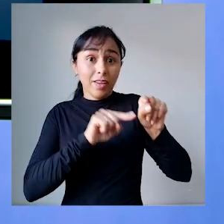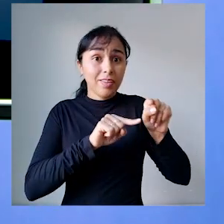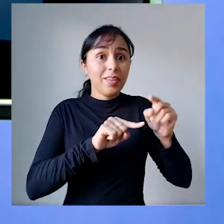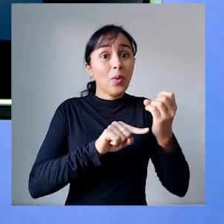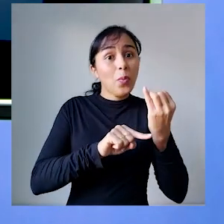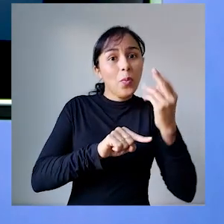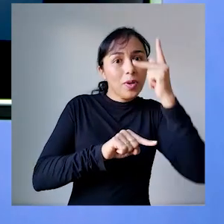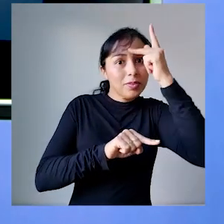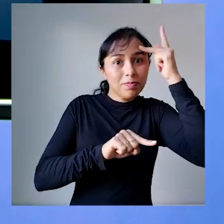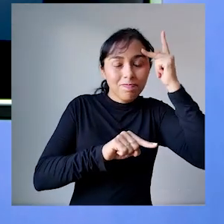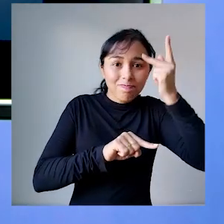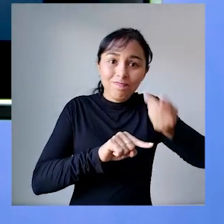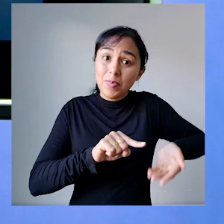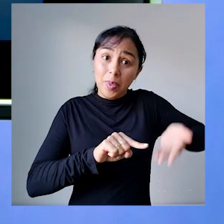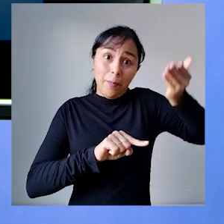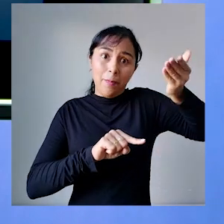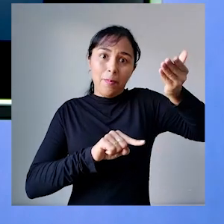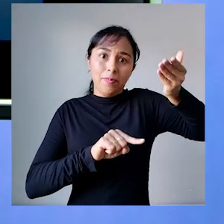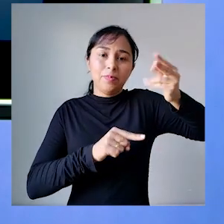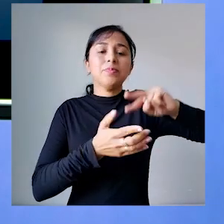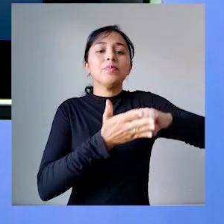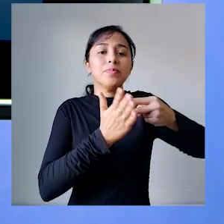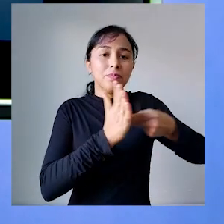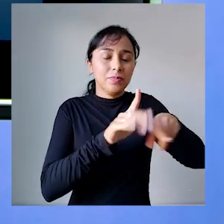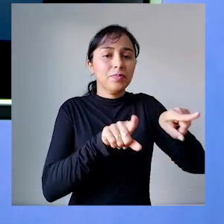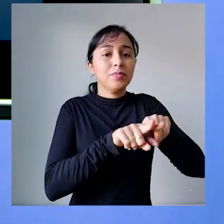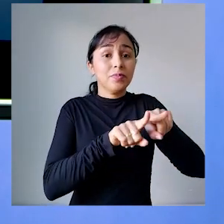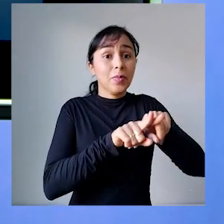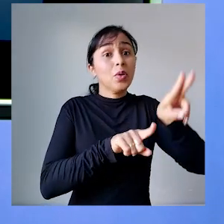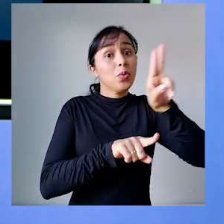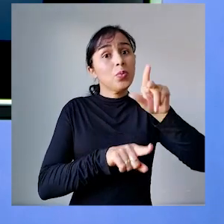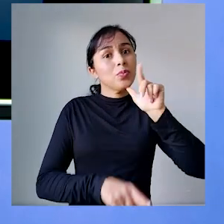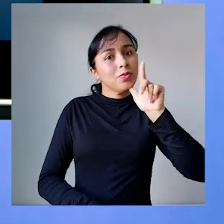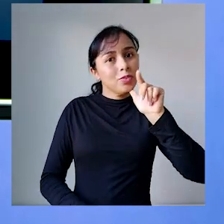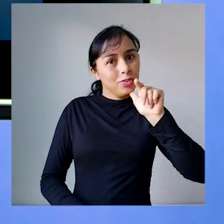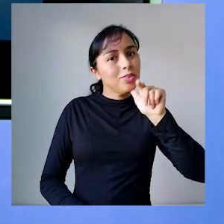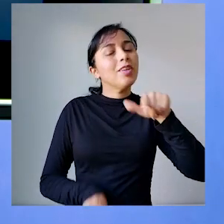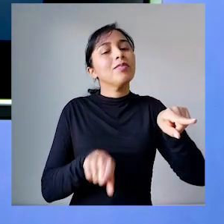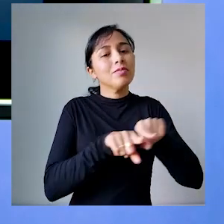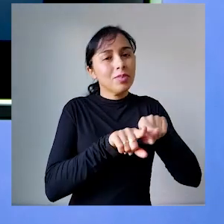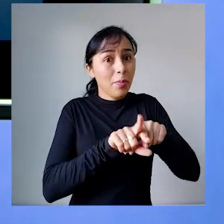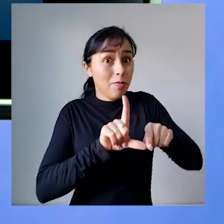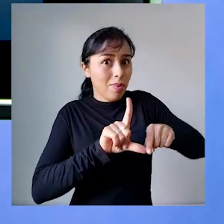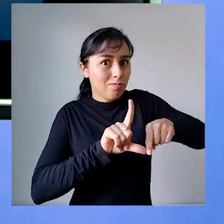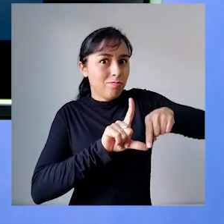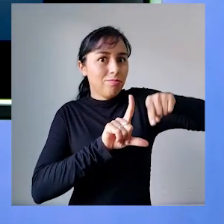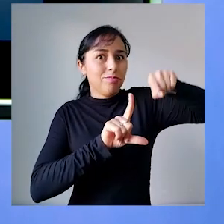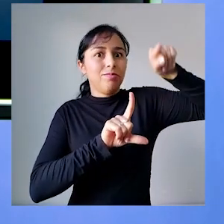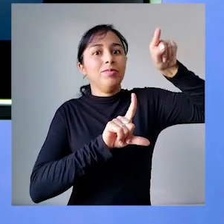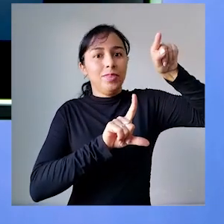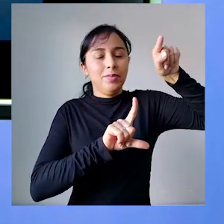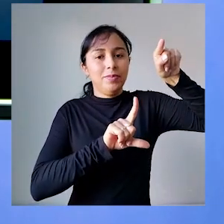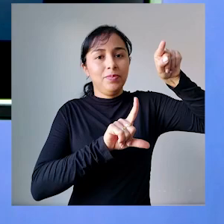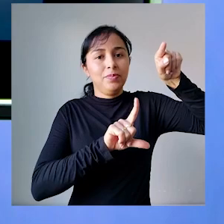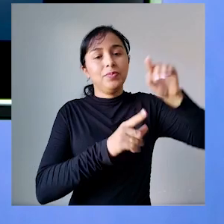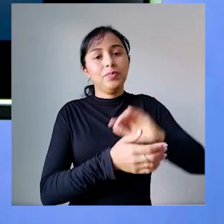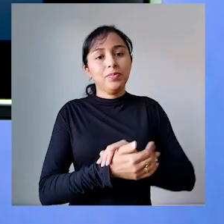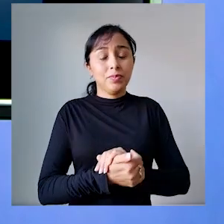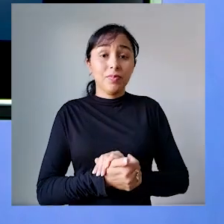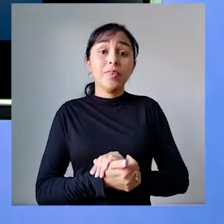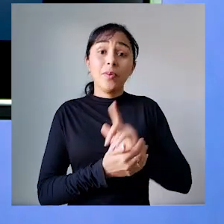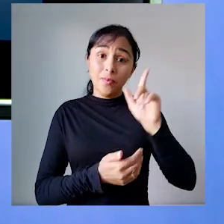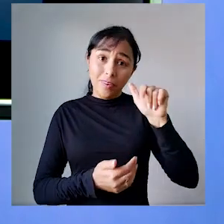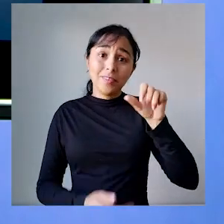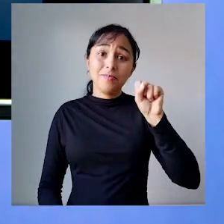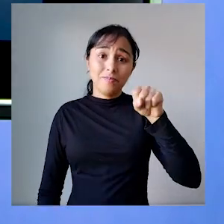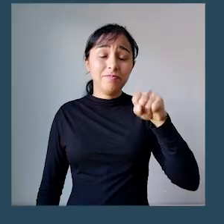água aumente também. Então, como eu aumento o número de pessoas, eu vou estar aumentando também o gasto de água. Isso quer dizer